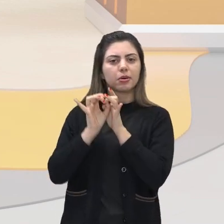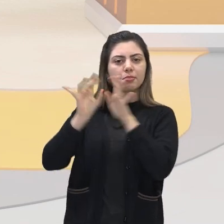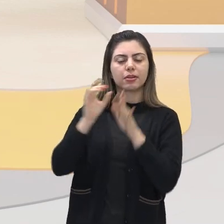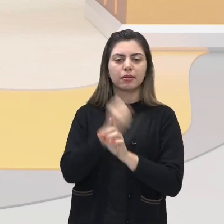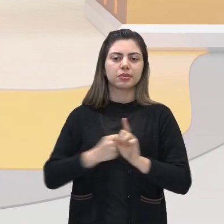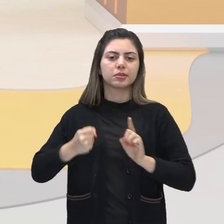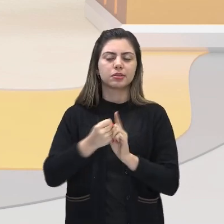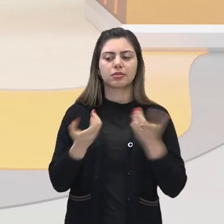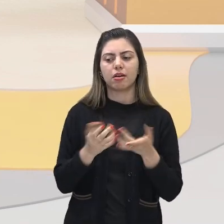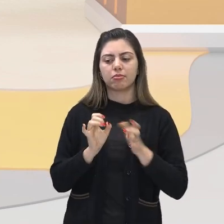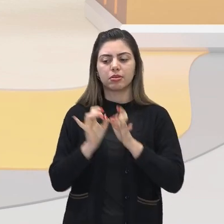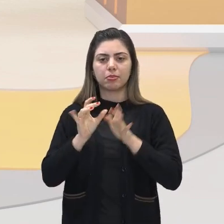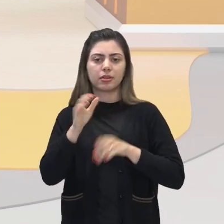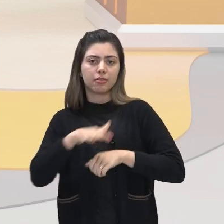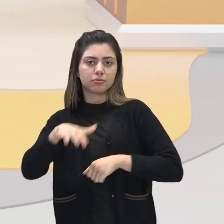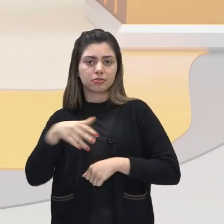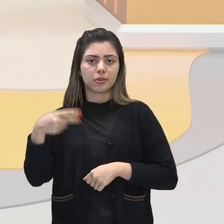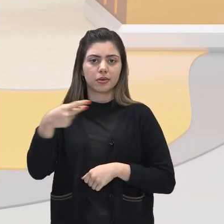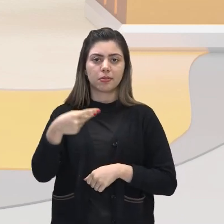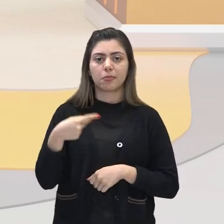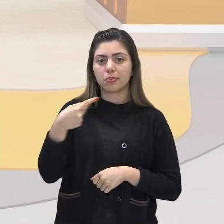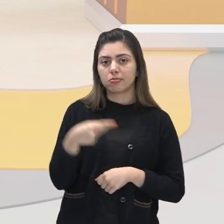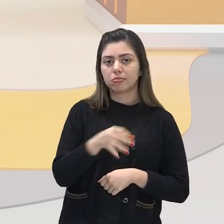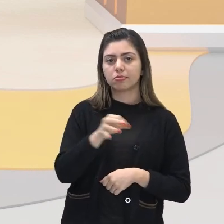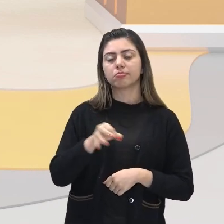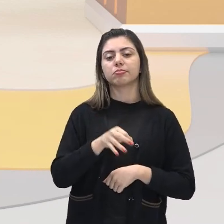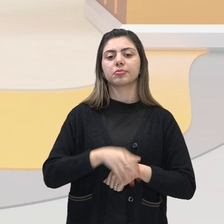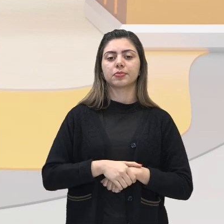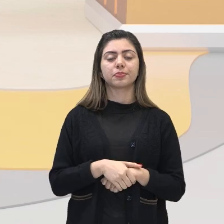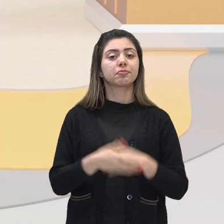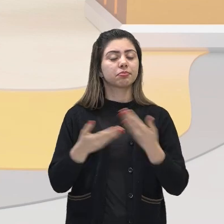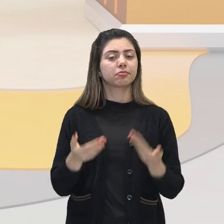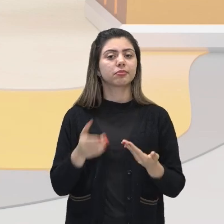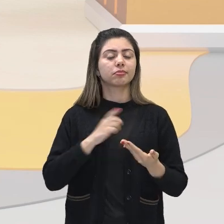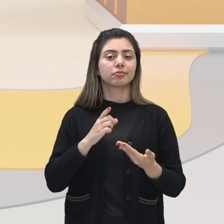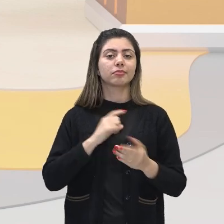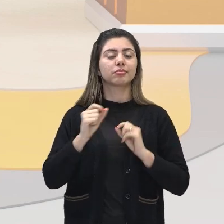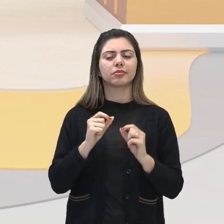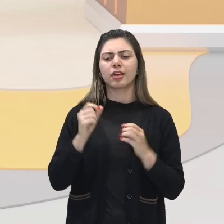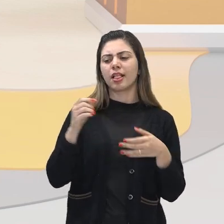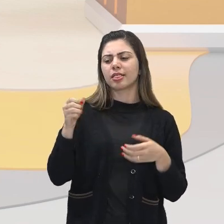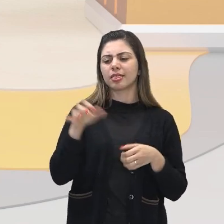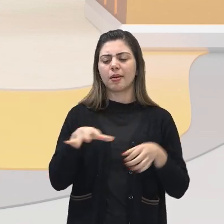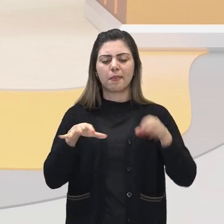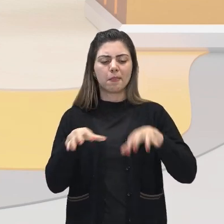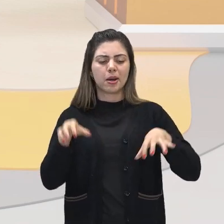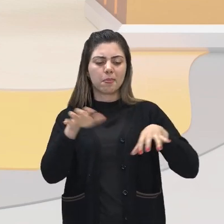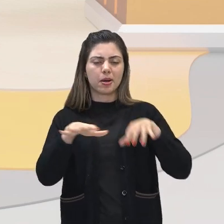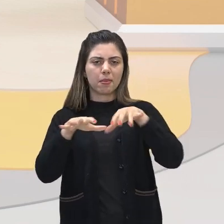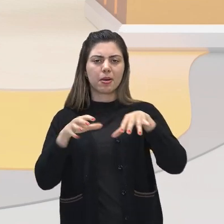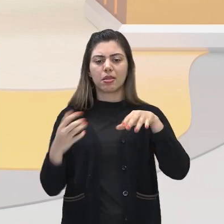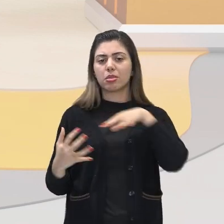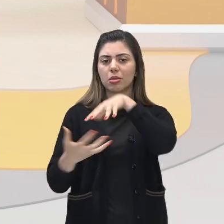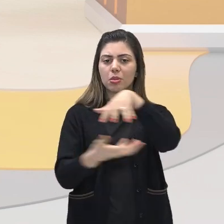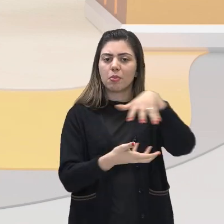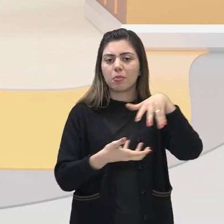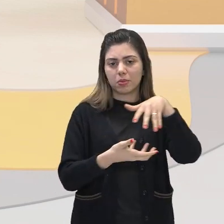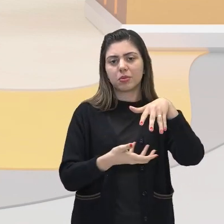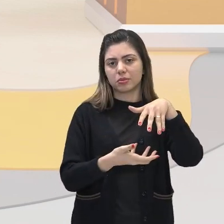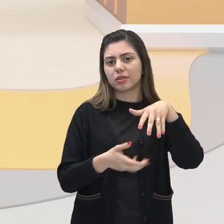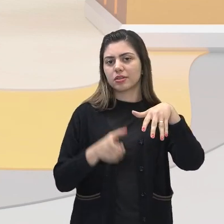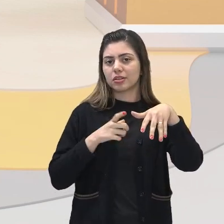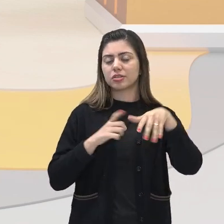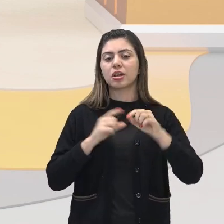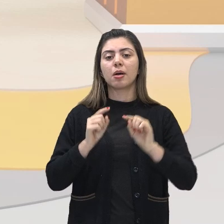liberdade política, estarão presentes em vários lugares do mundo que até então estavam sendo oprimidos